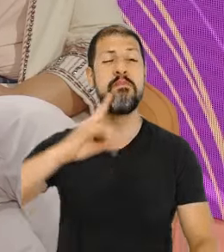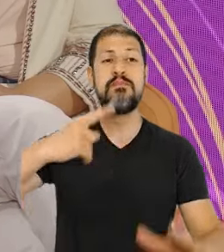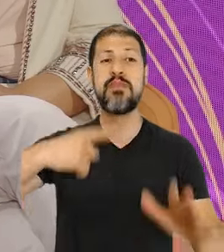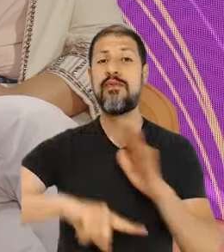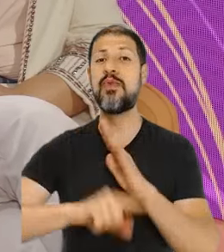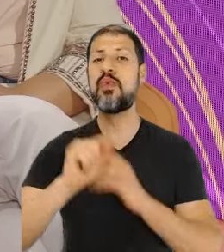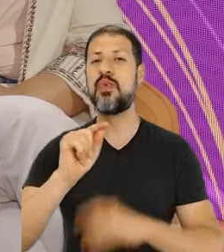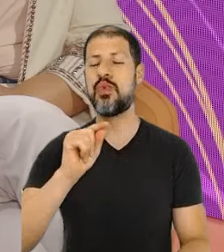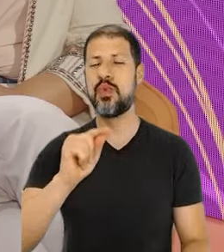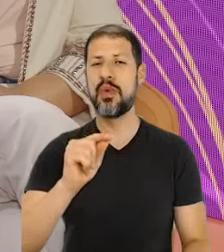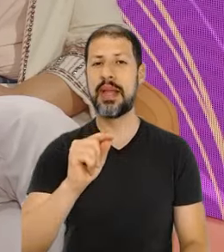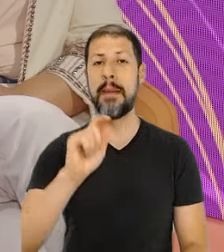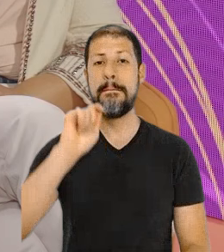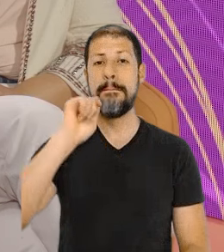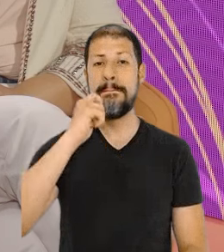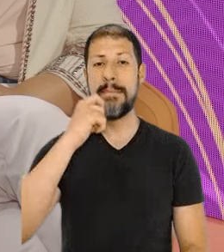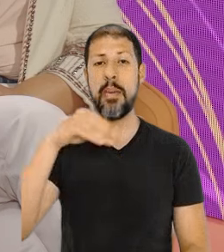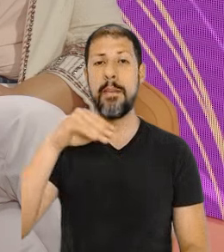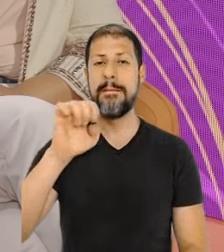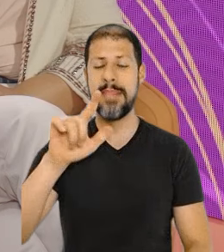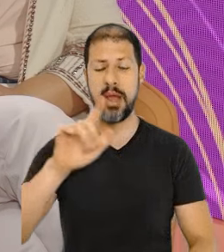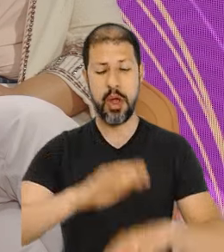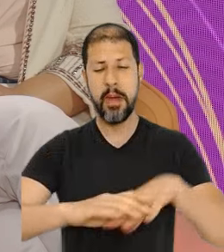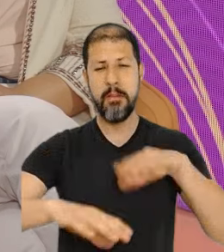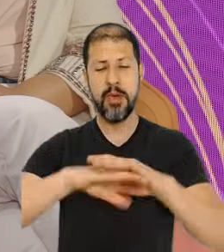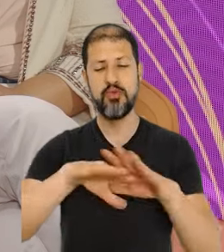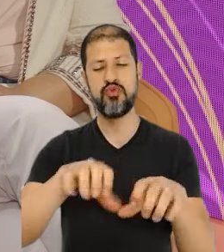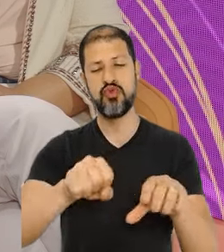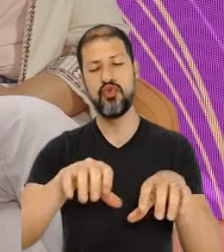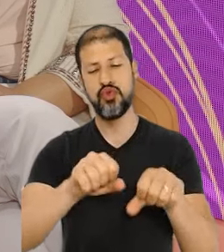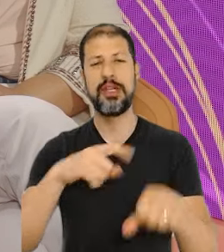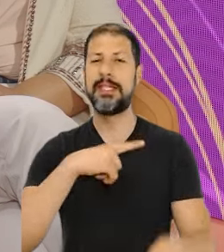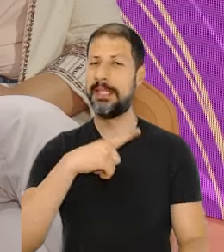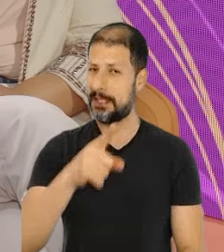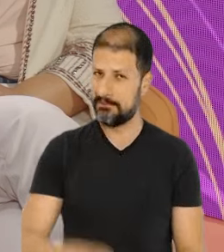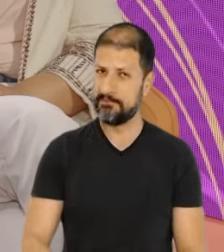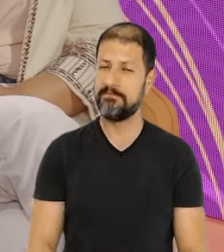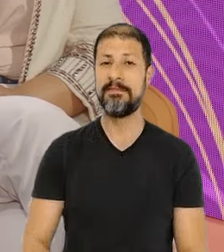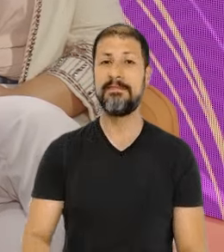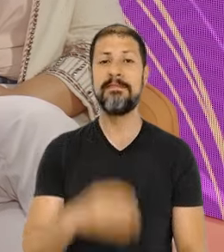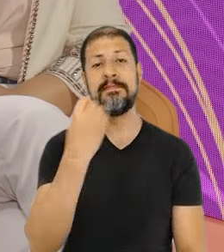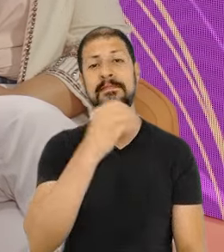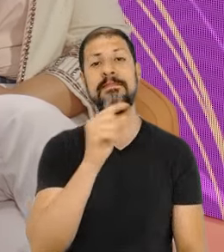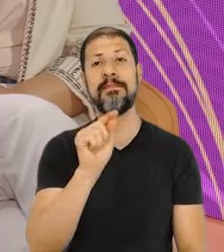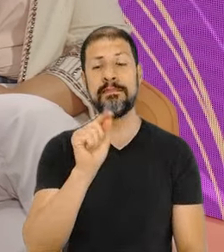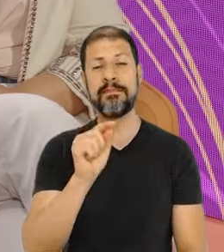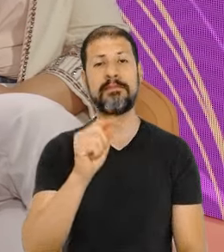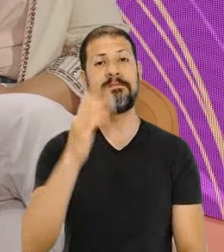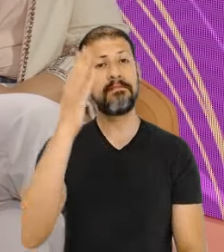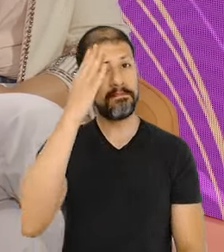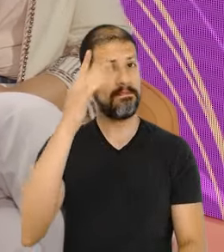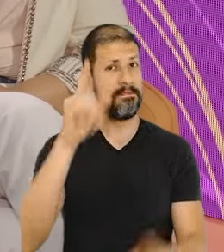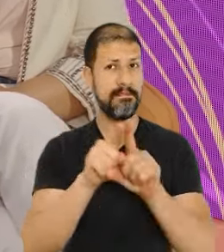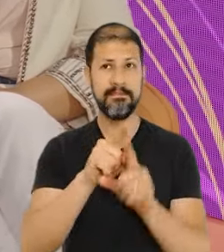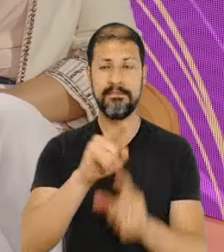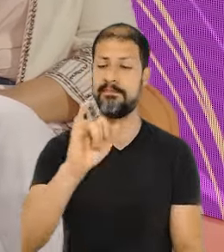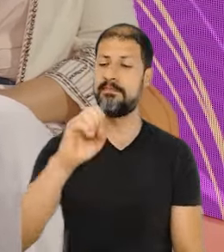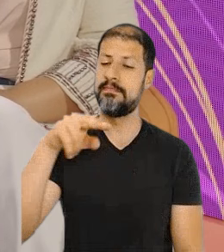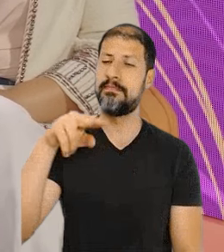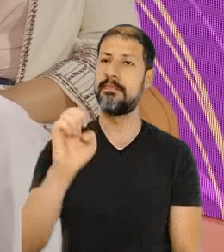pedir é pão de mel feito por essas mãos habilidosas aqui e eu vou aproveitar para saber também né daon